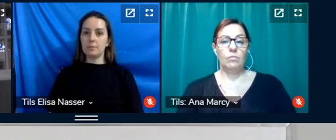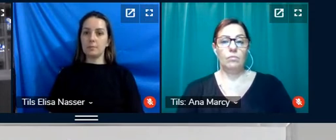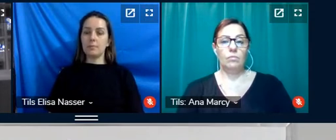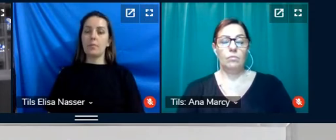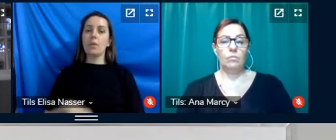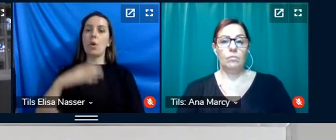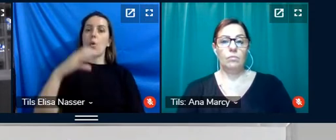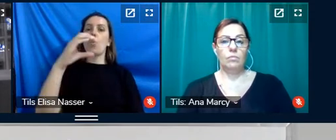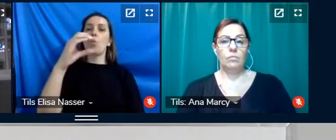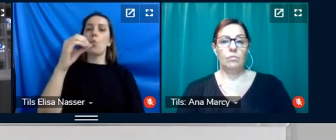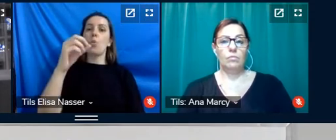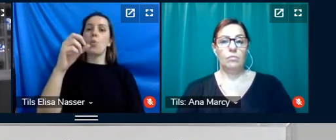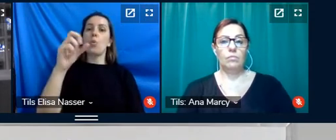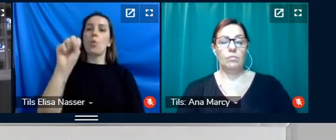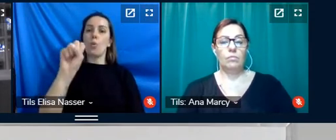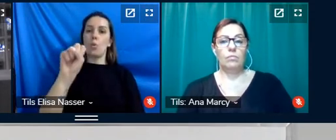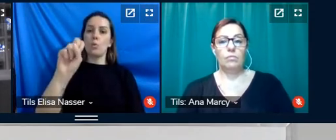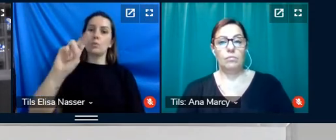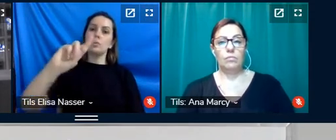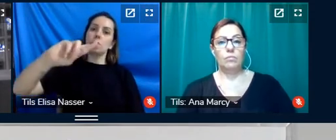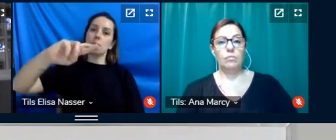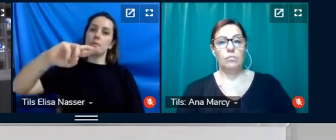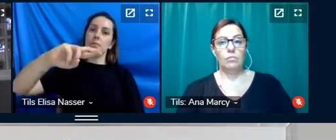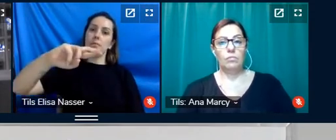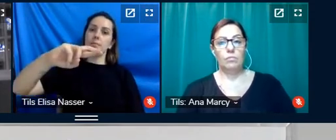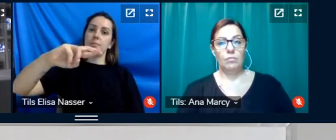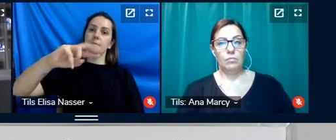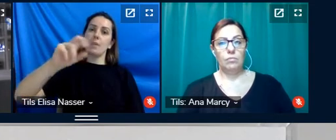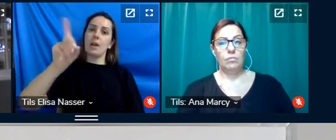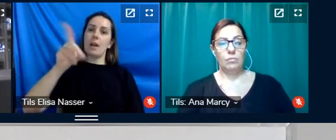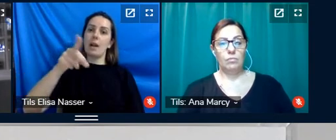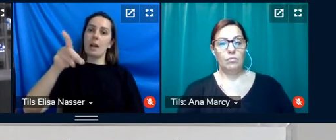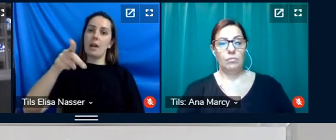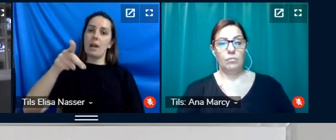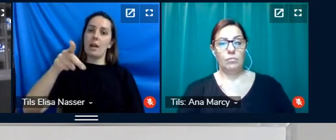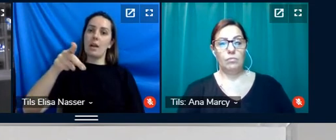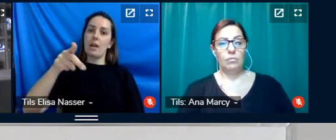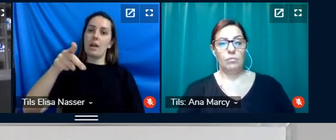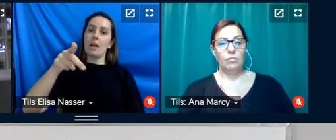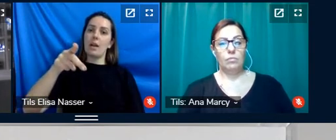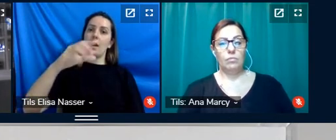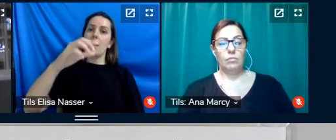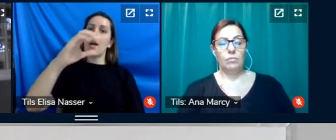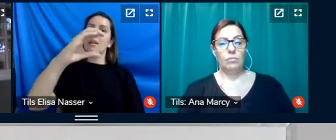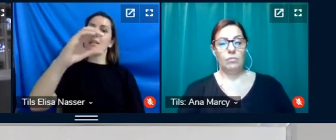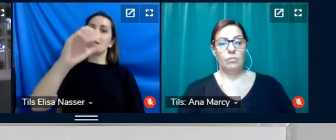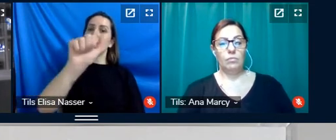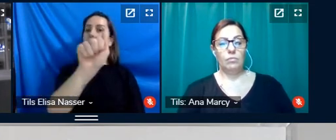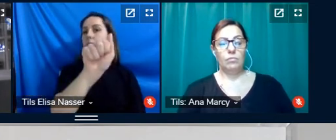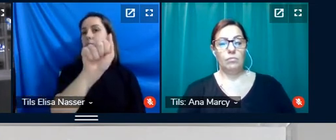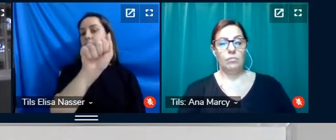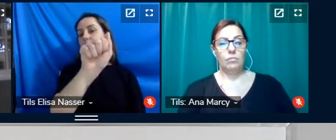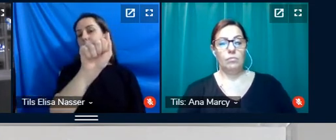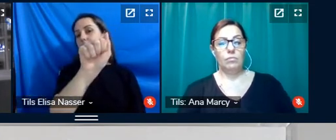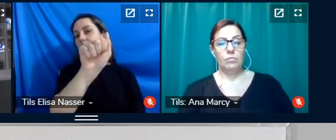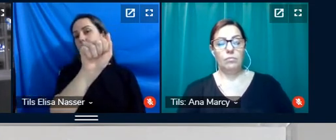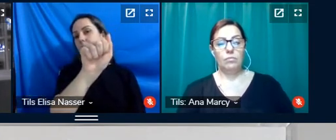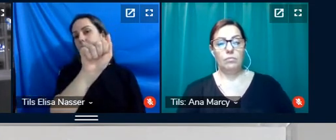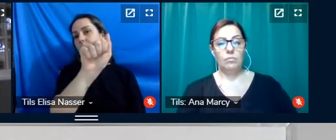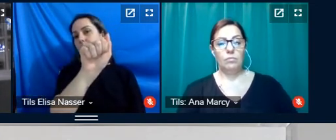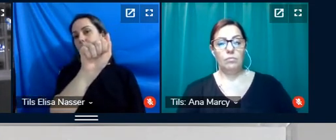de alfa é cateto oposto, ou desculpa, cateto adjacente